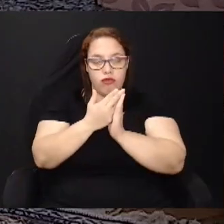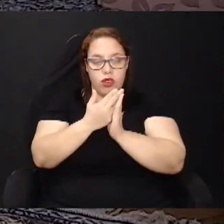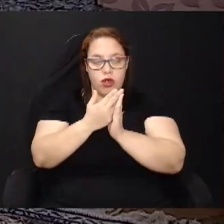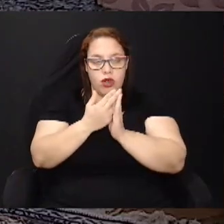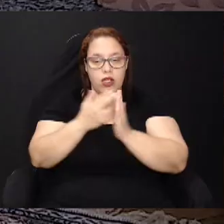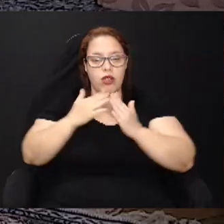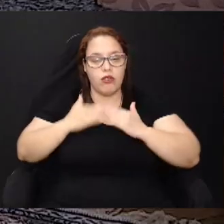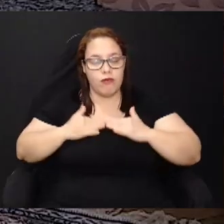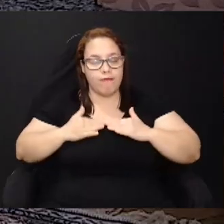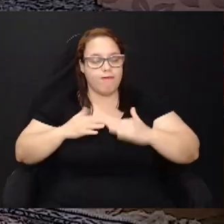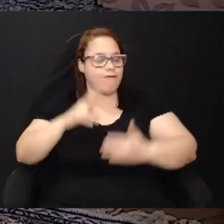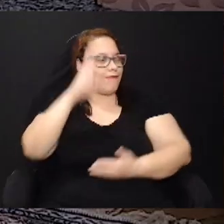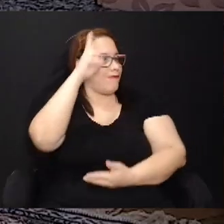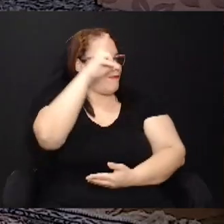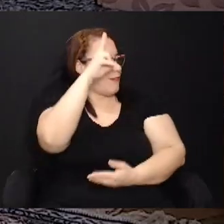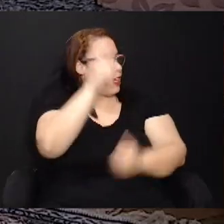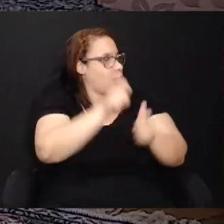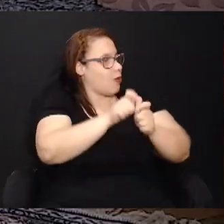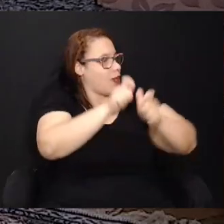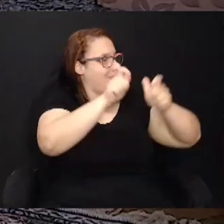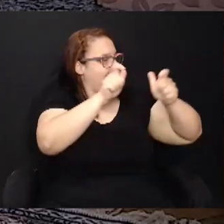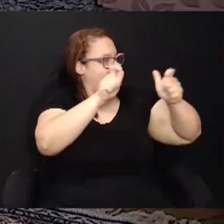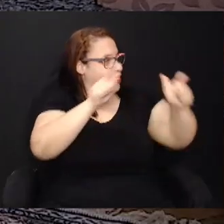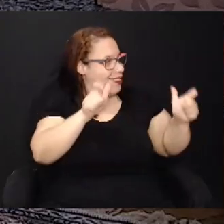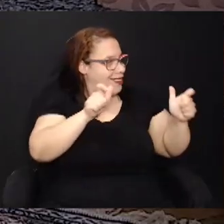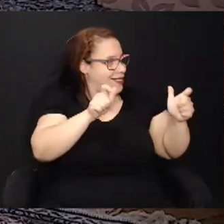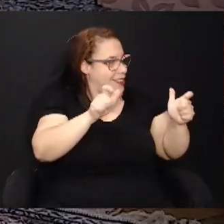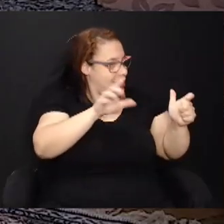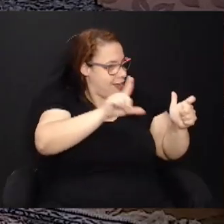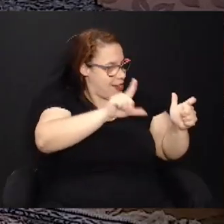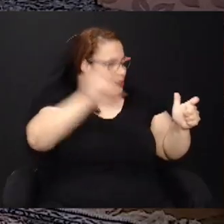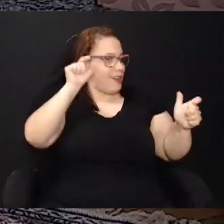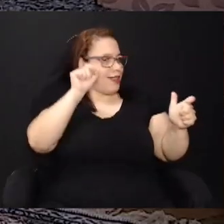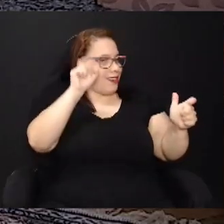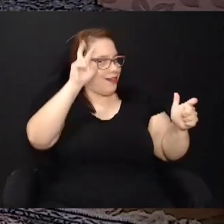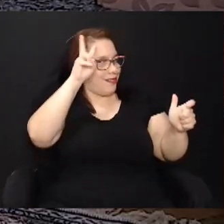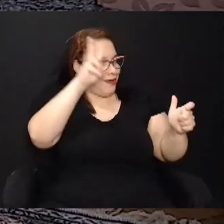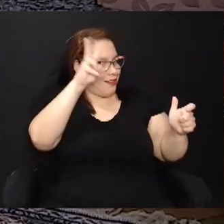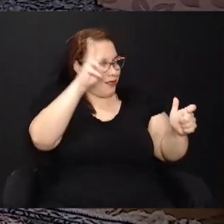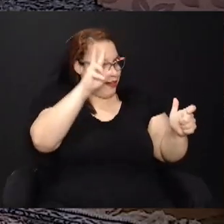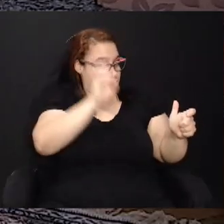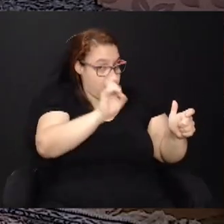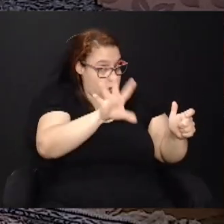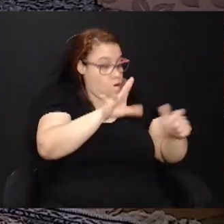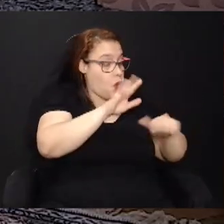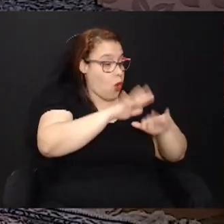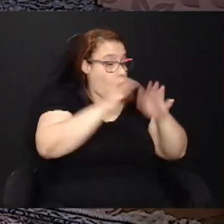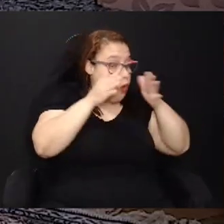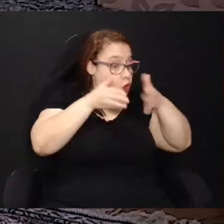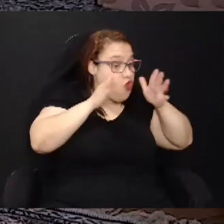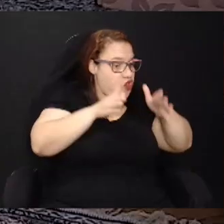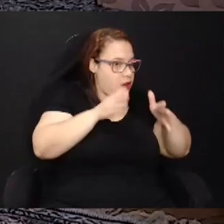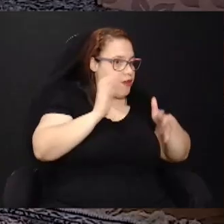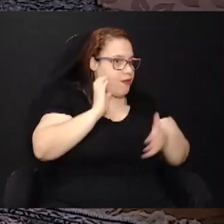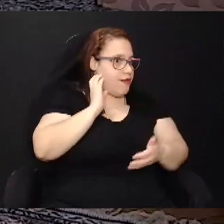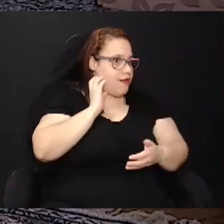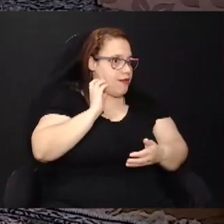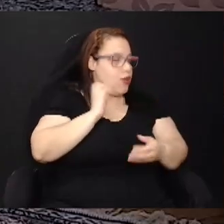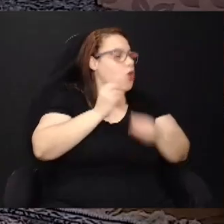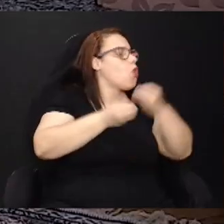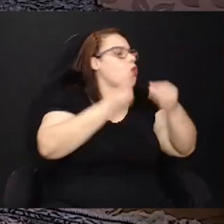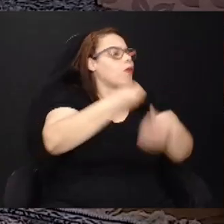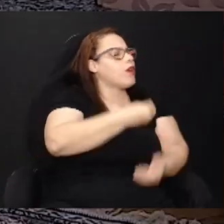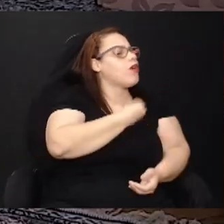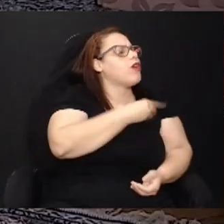pouco mais ampla. Quando você tira a história de uma pessoa, não só da doença dela, mas como é que é a história de vida dela, qual que